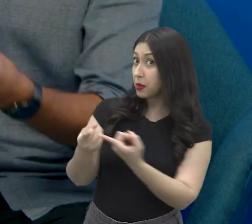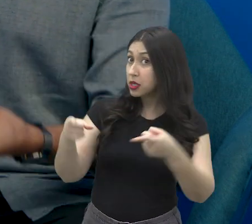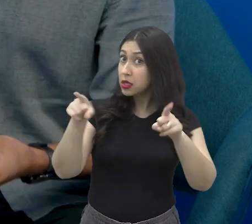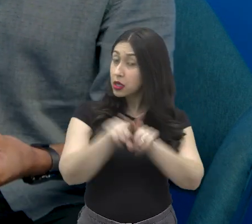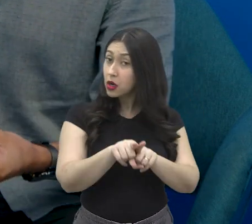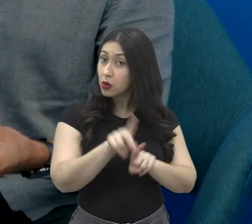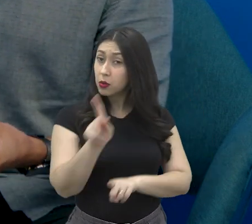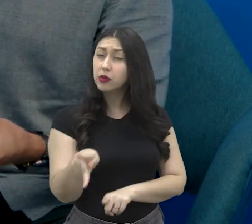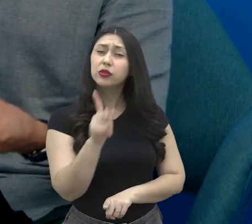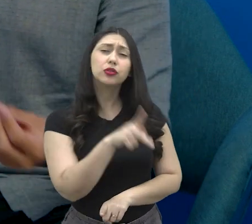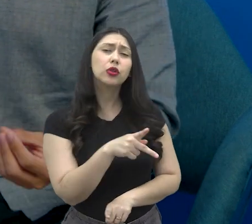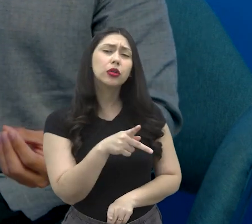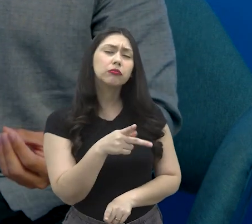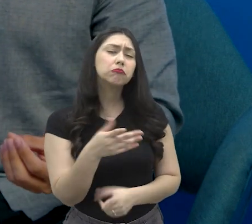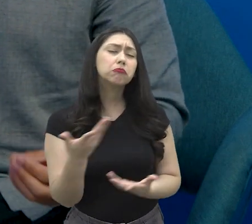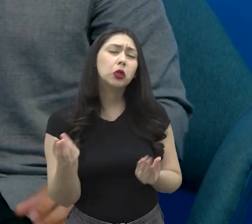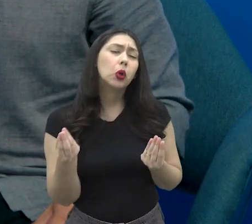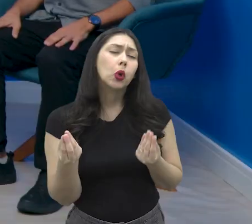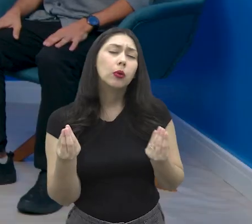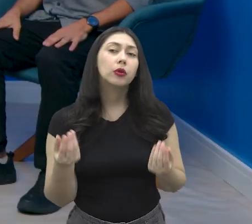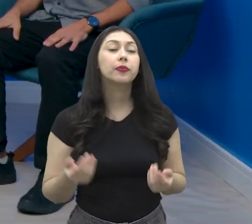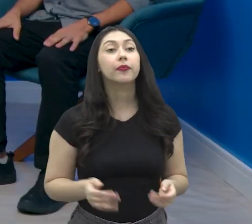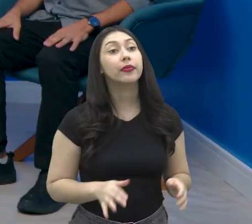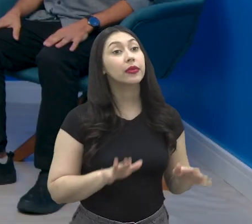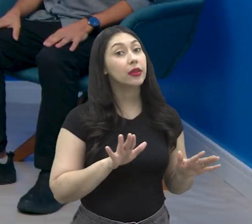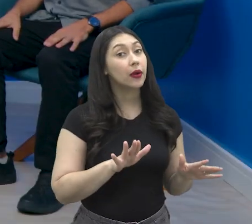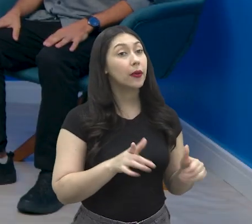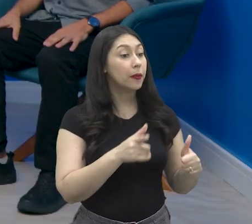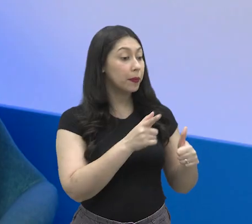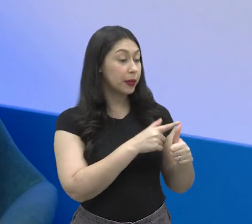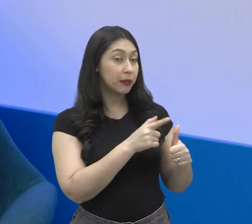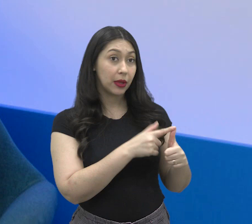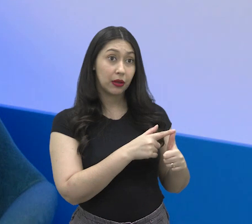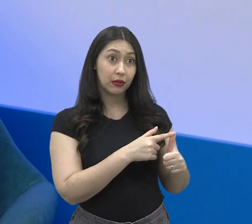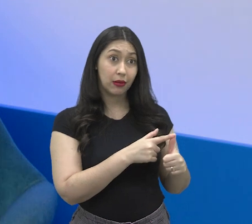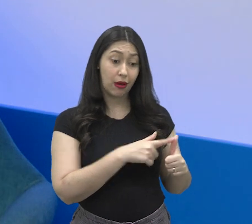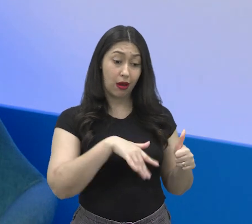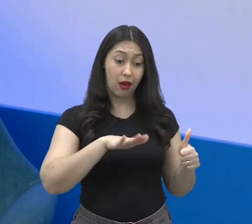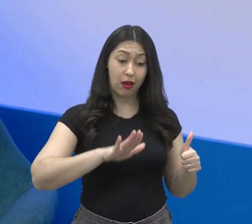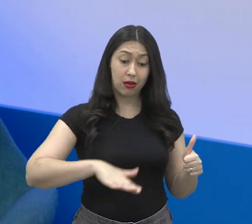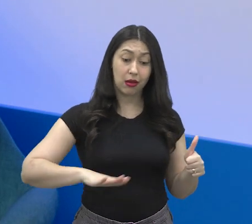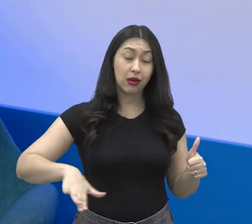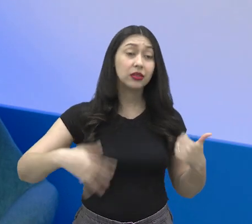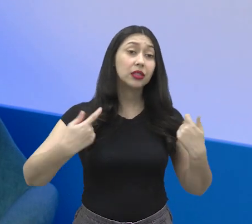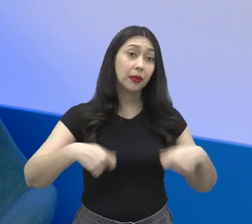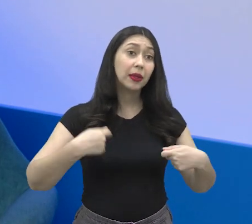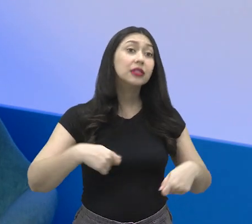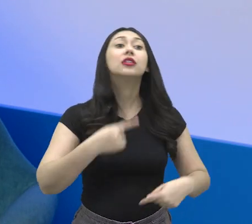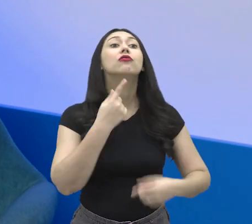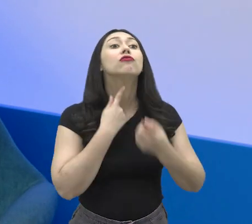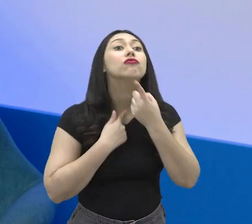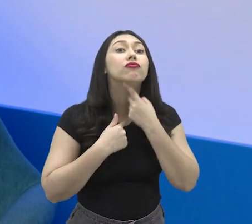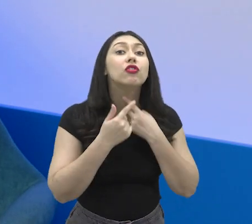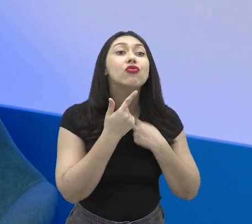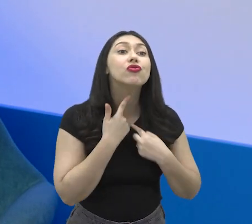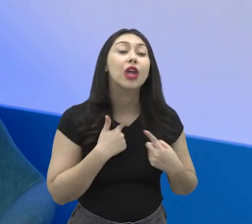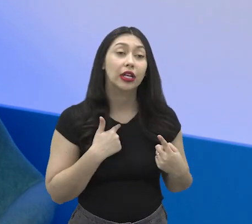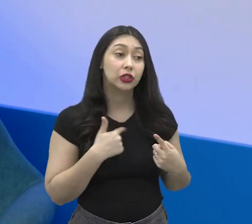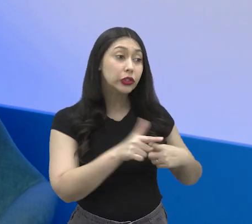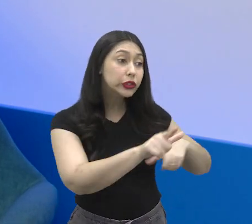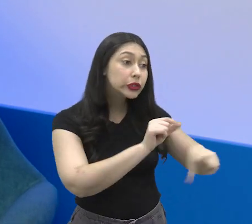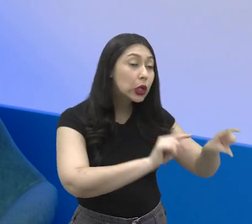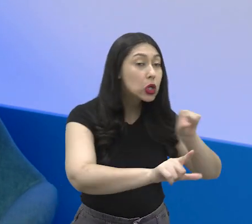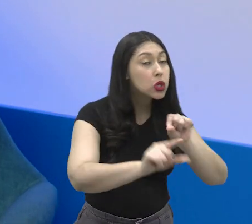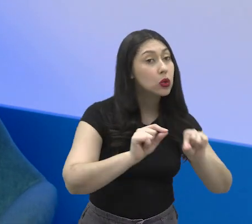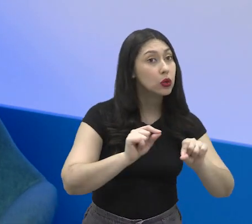e professor? Como identificar isso? O primeiro interesse vai ser da criança mesmo, né? Do adolescente, de procurar